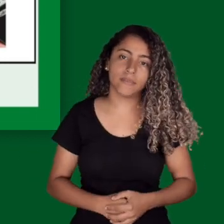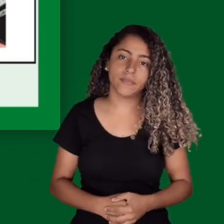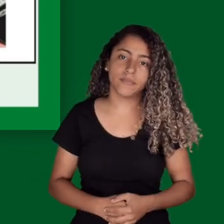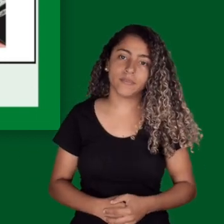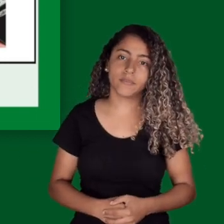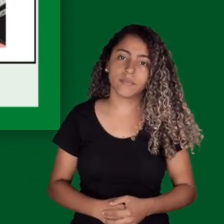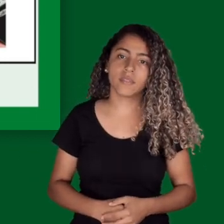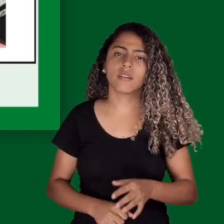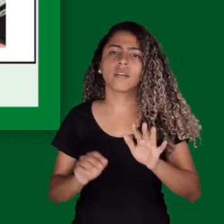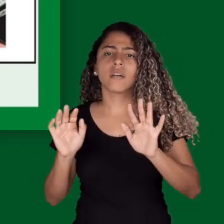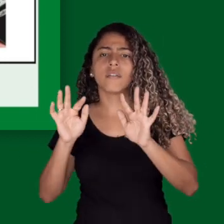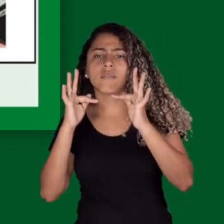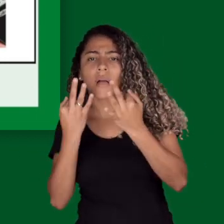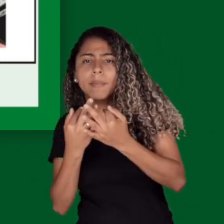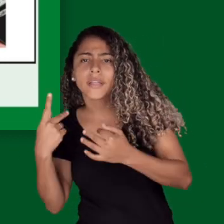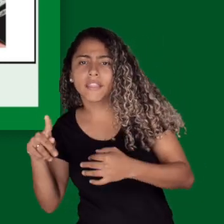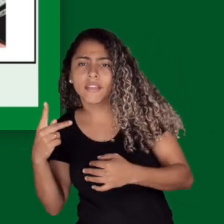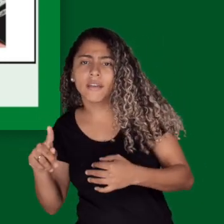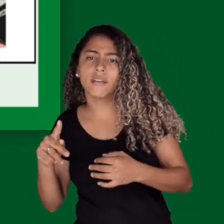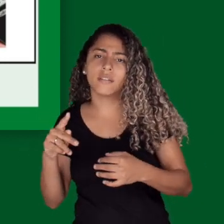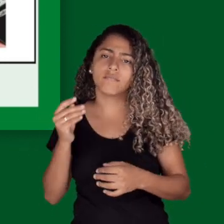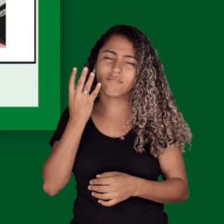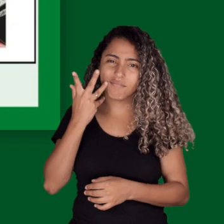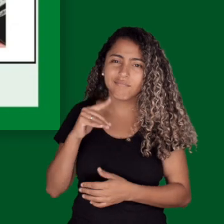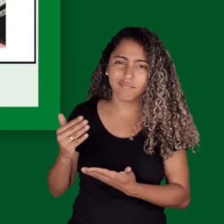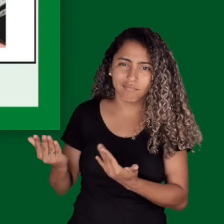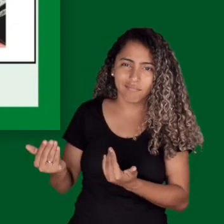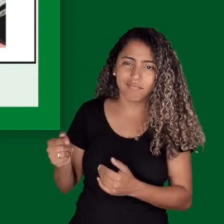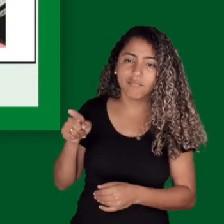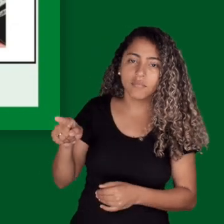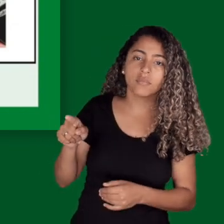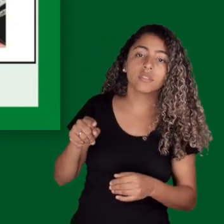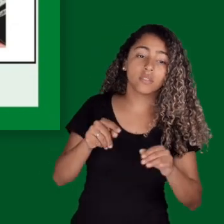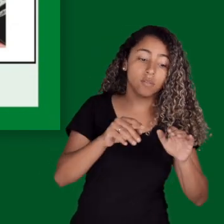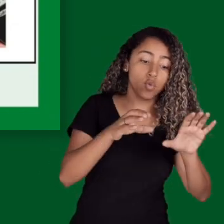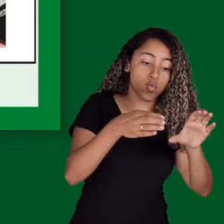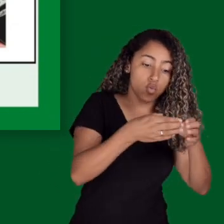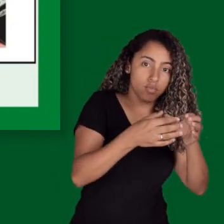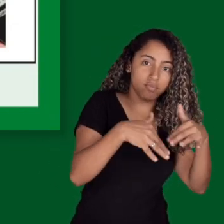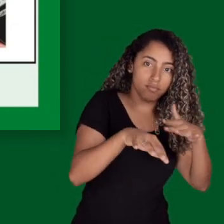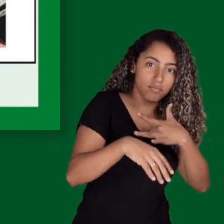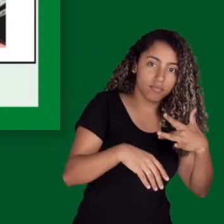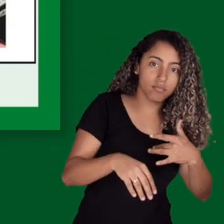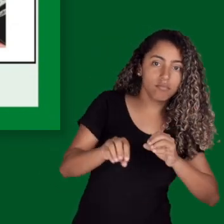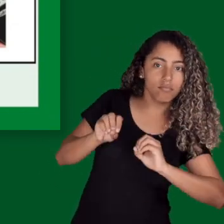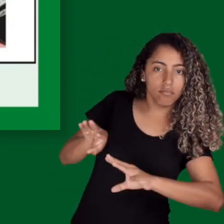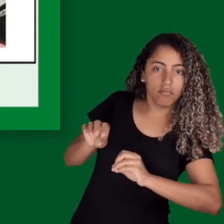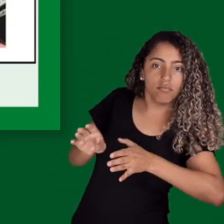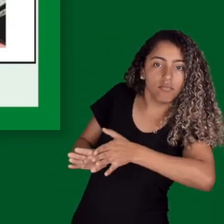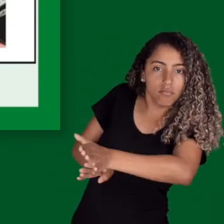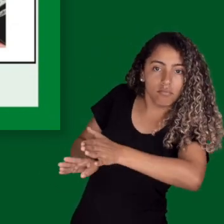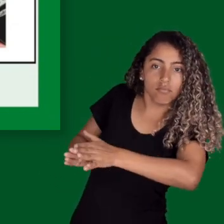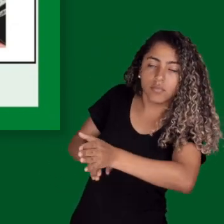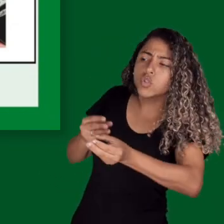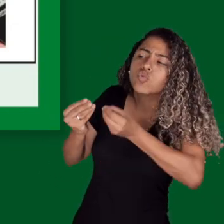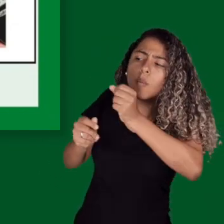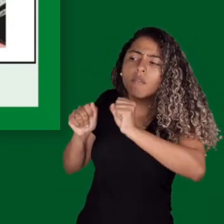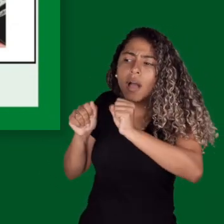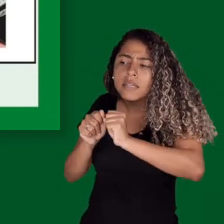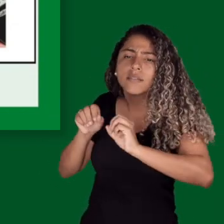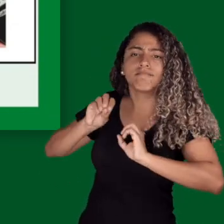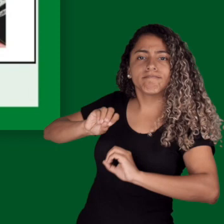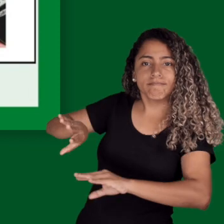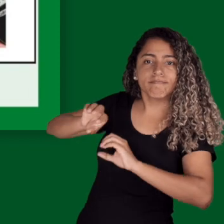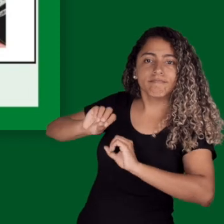crianças, muitas vezes, e os adolescentes, eles são orientados pela equipe de saúde quanto a esses cuidados e quanto a